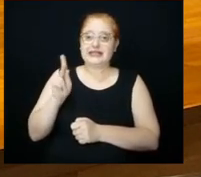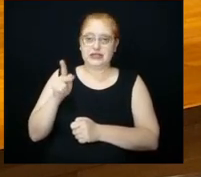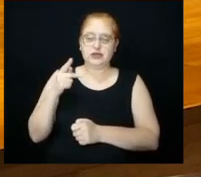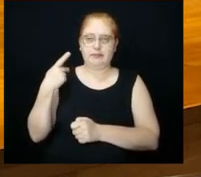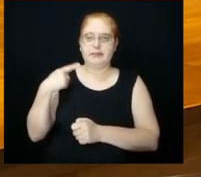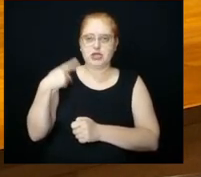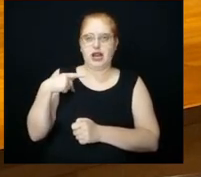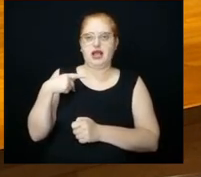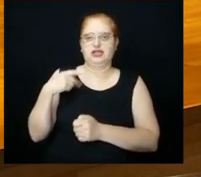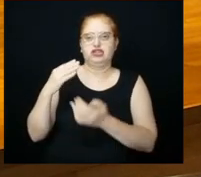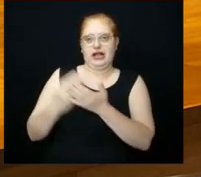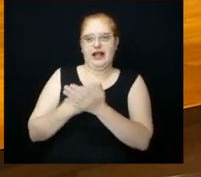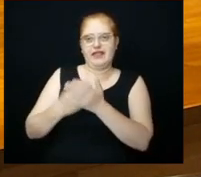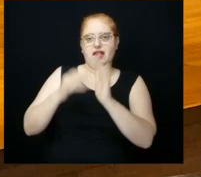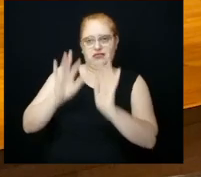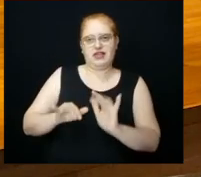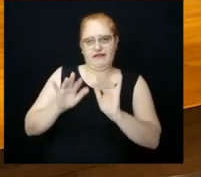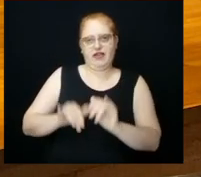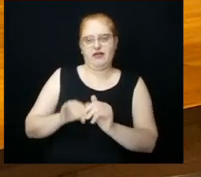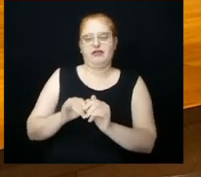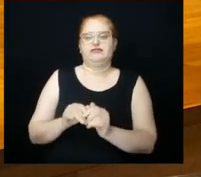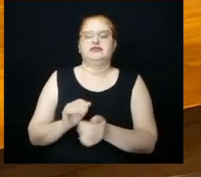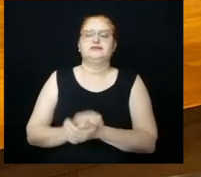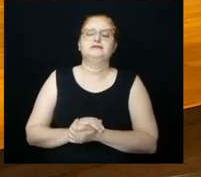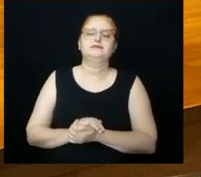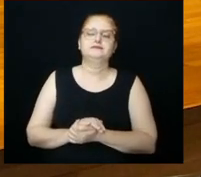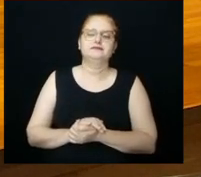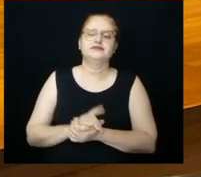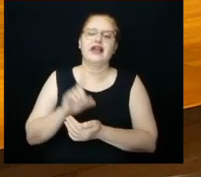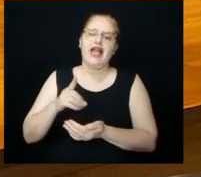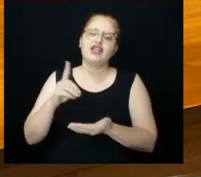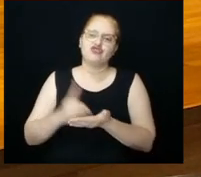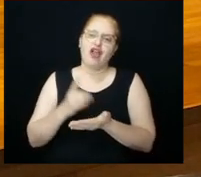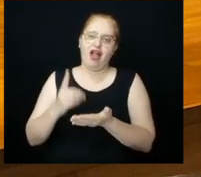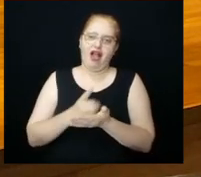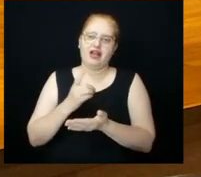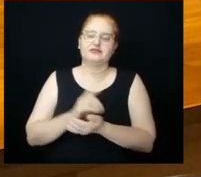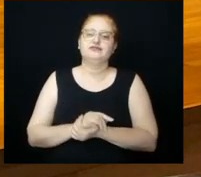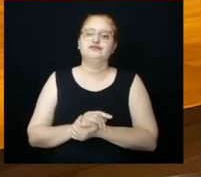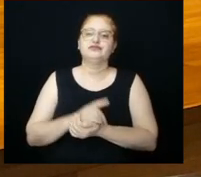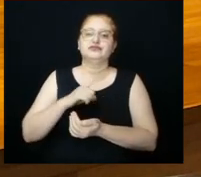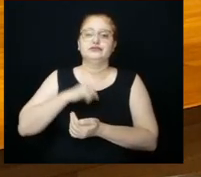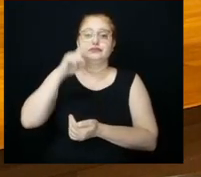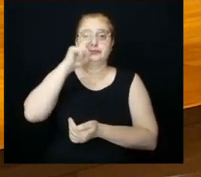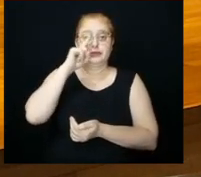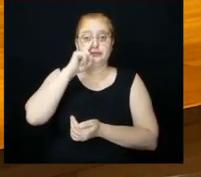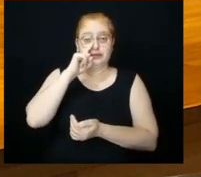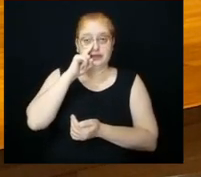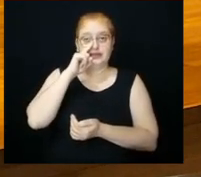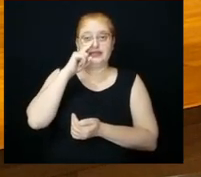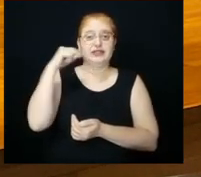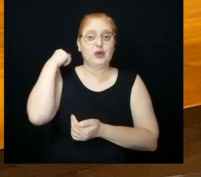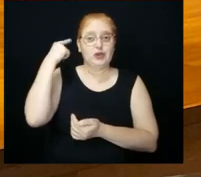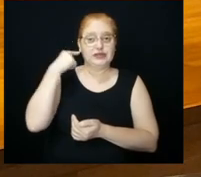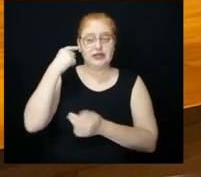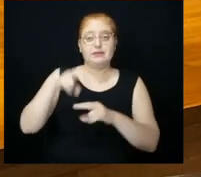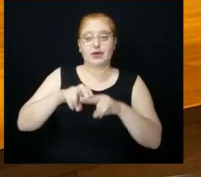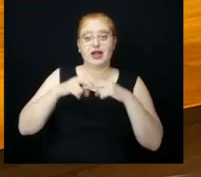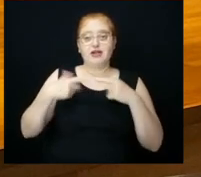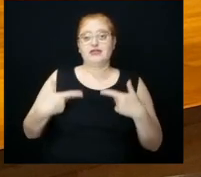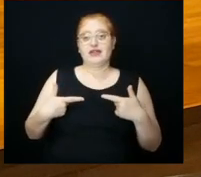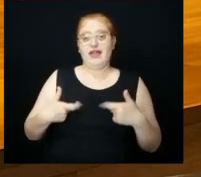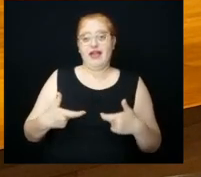A personagem dos cadernos, que escreveu os cadernos, né? Os diários, né? Era um diário. Ele tinha uma mãe que perde a sanidade por conta da